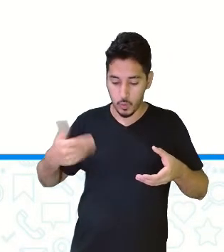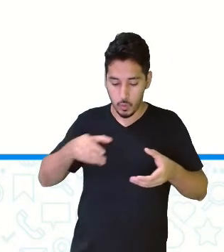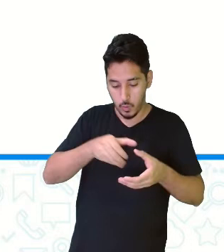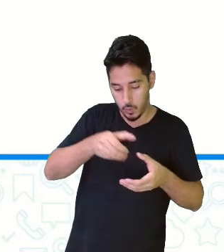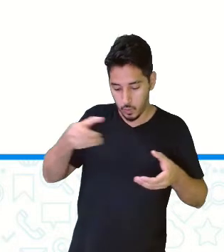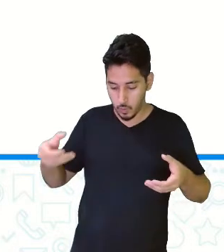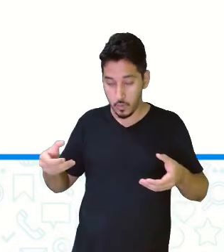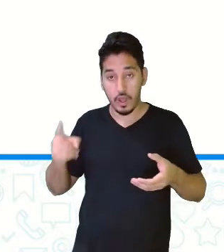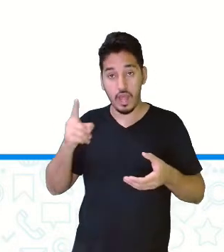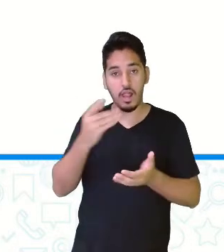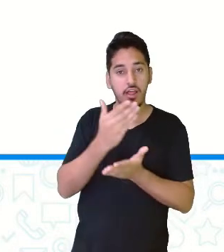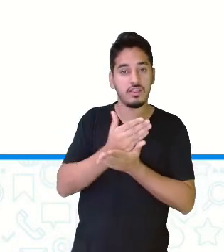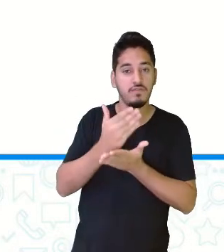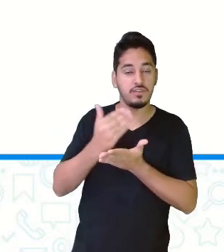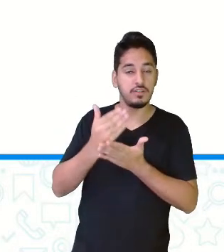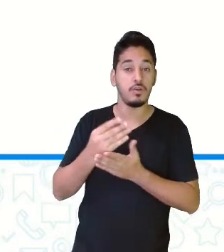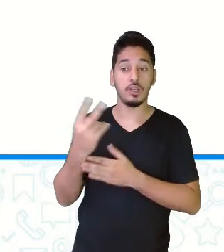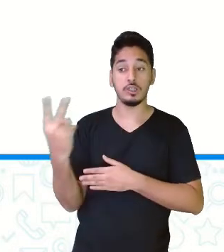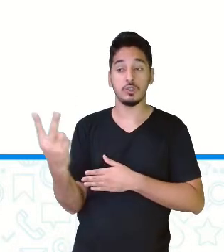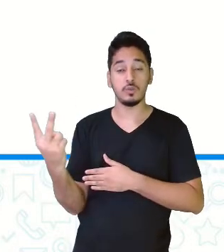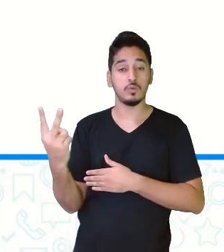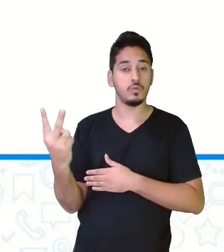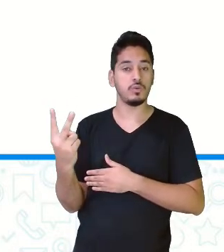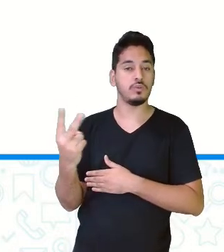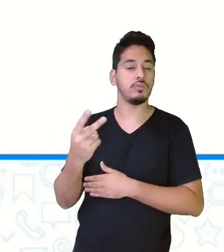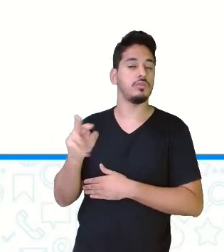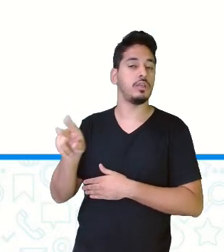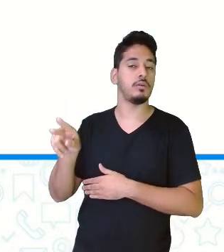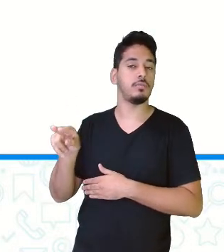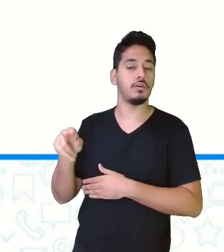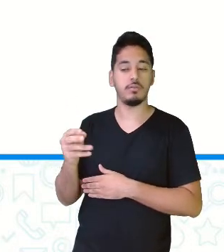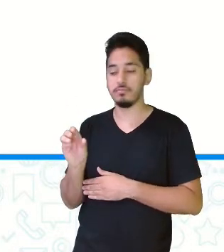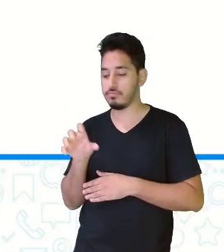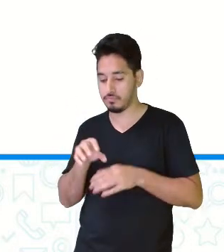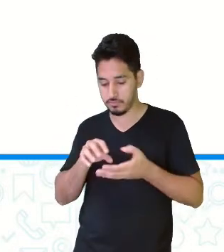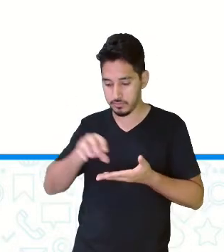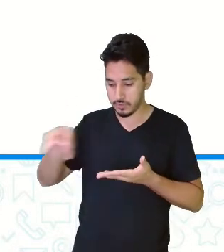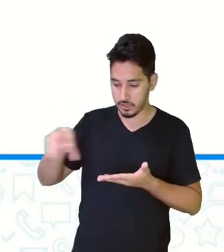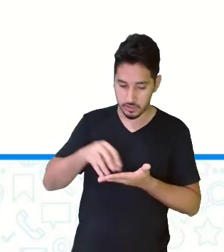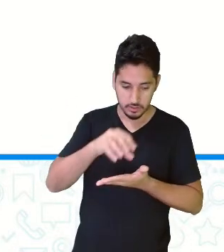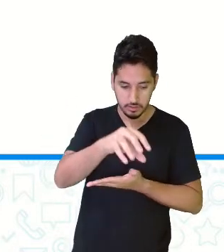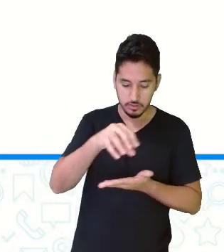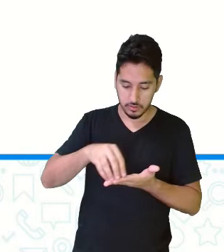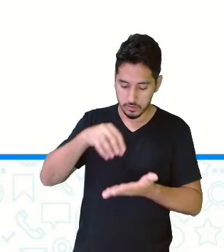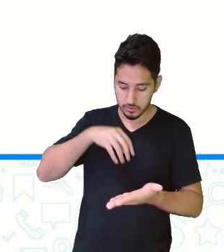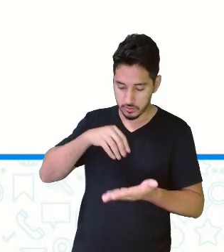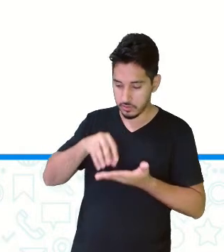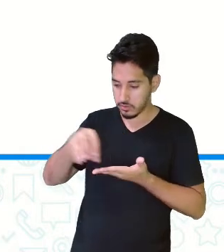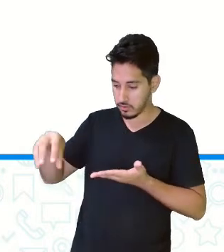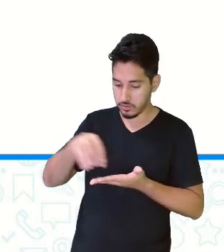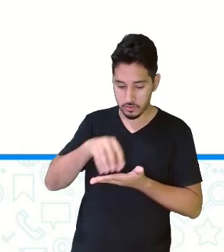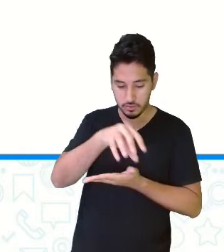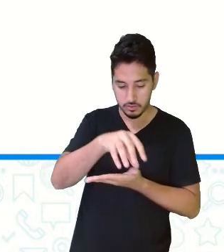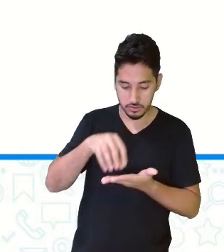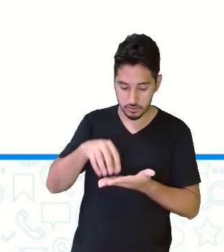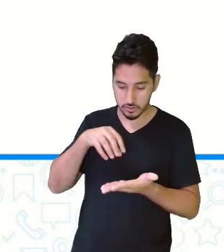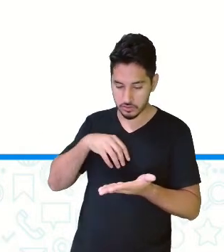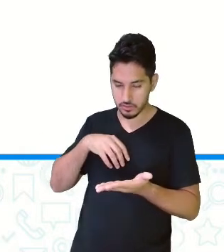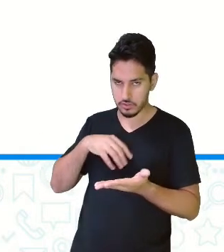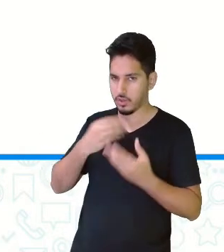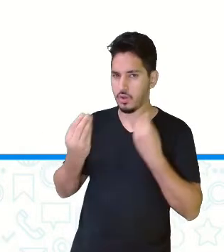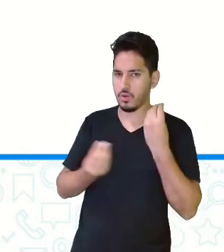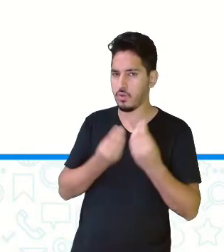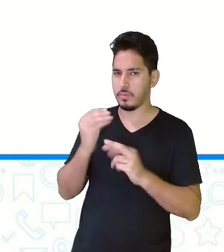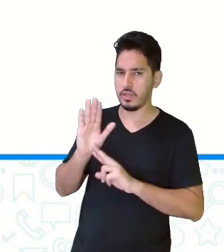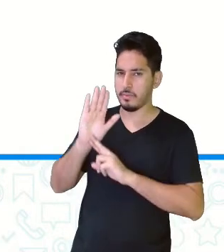suas 2 irmãs. Que fração representa a quantidade de bombons que cada